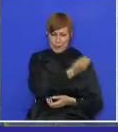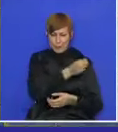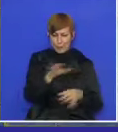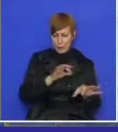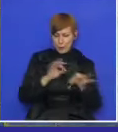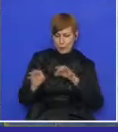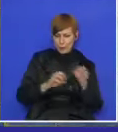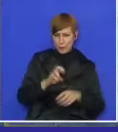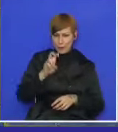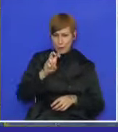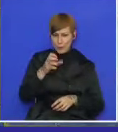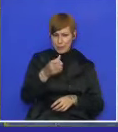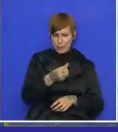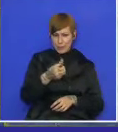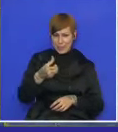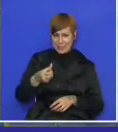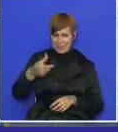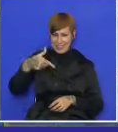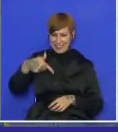no concurso